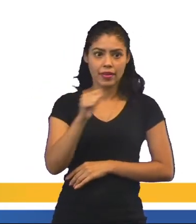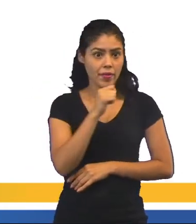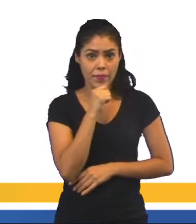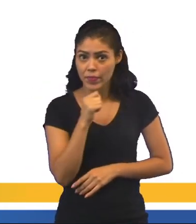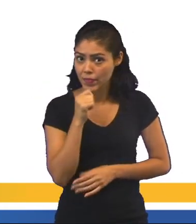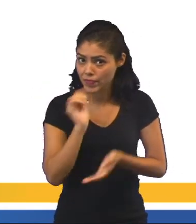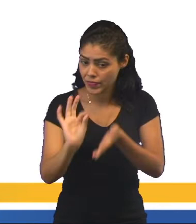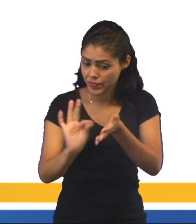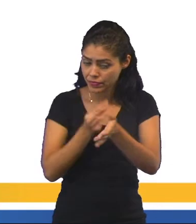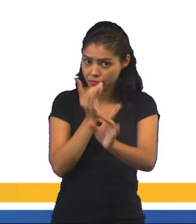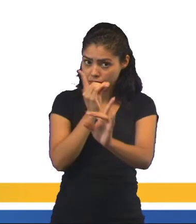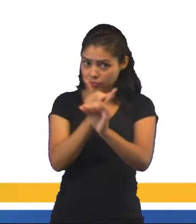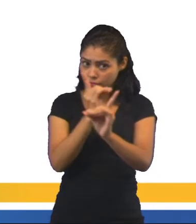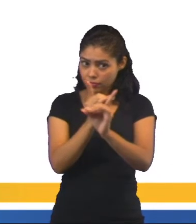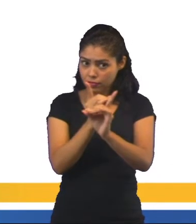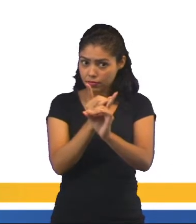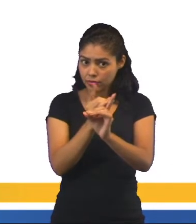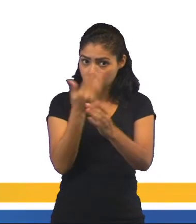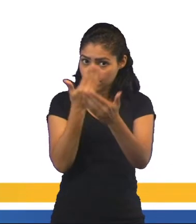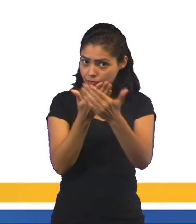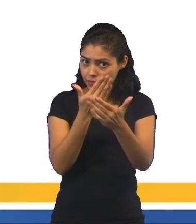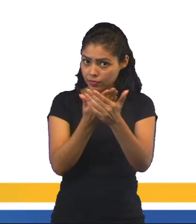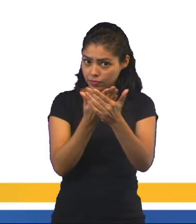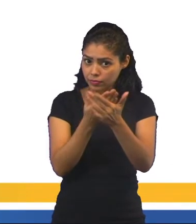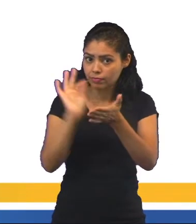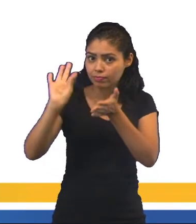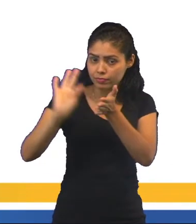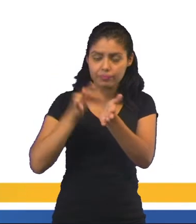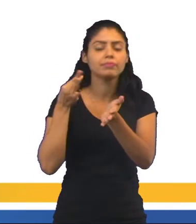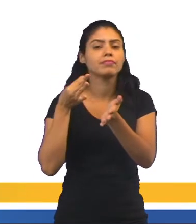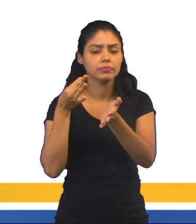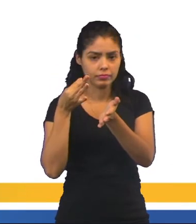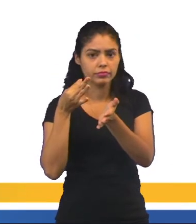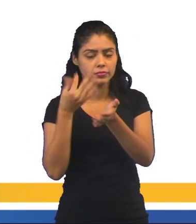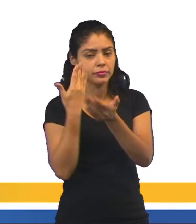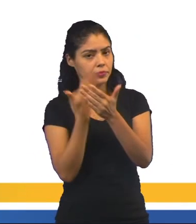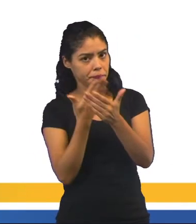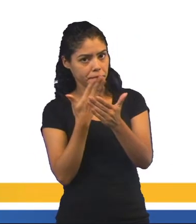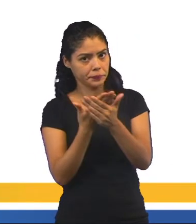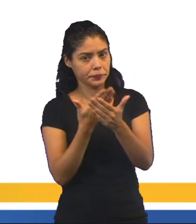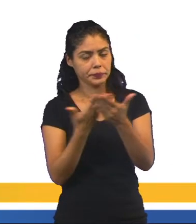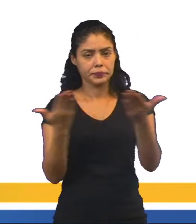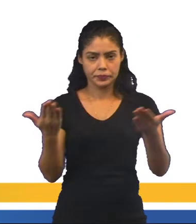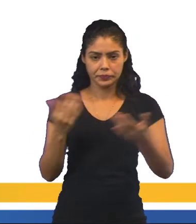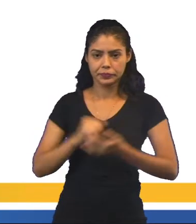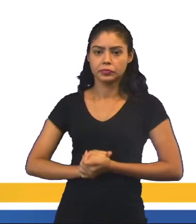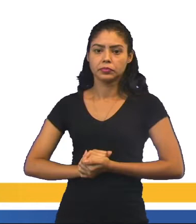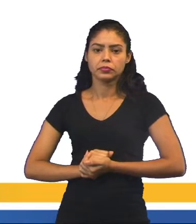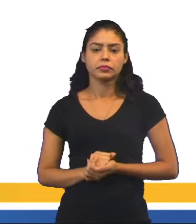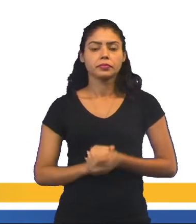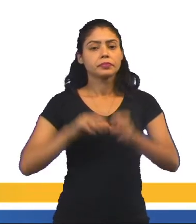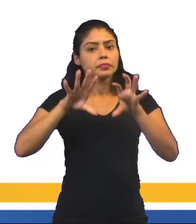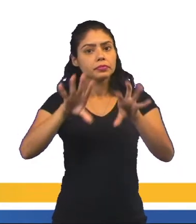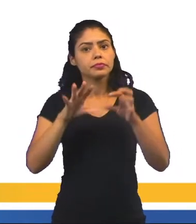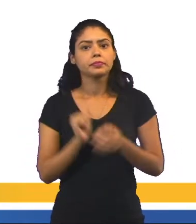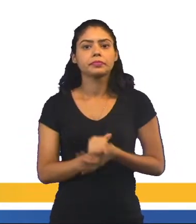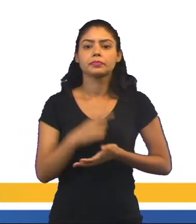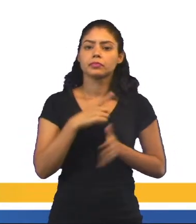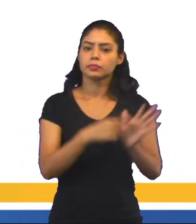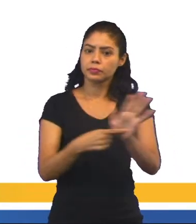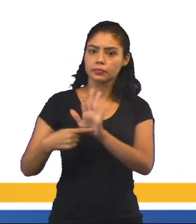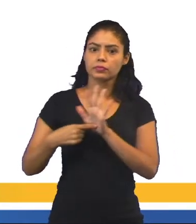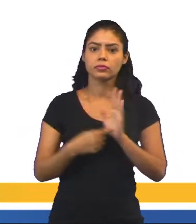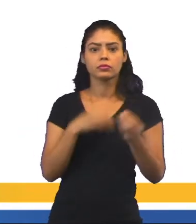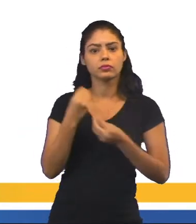todas foram encontradas, estudadas e catalogadas pelos estudiosos. E aí,